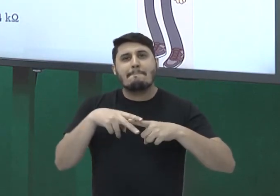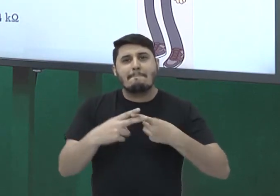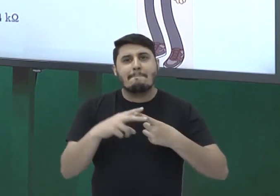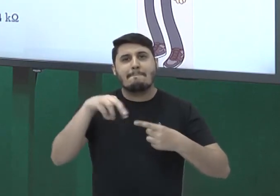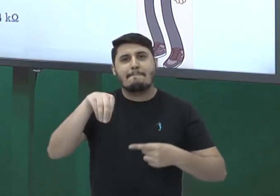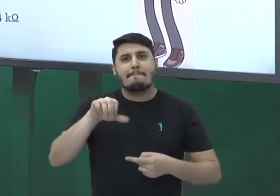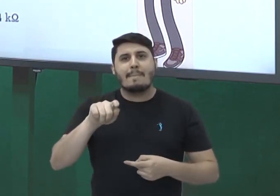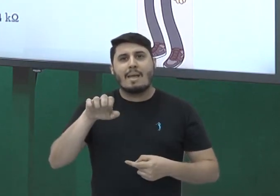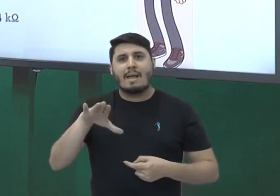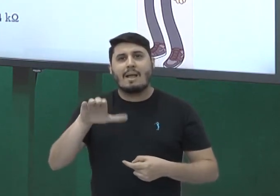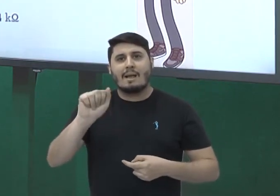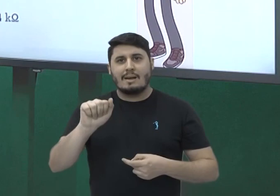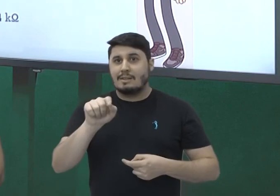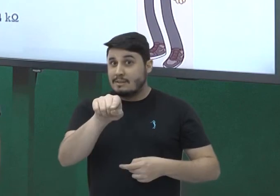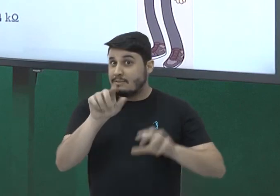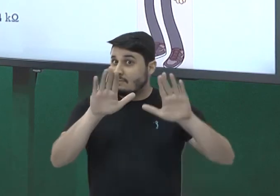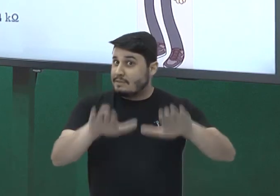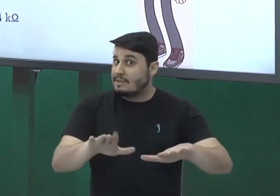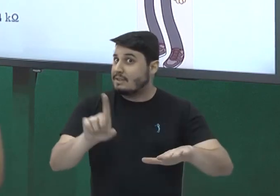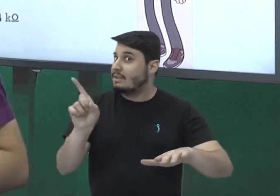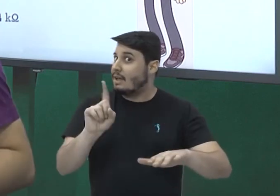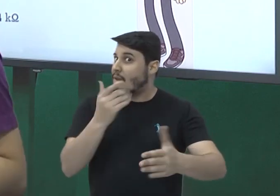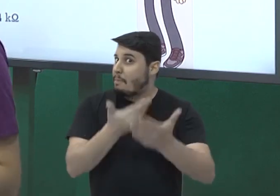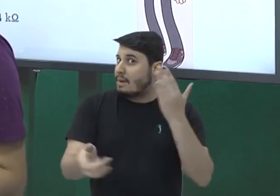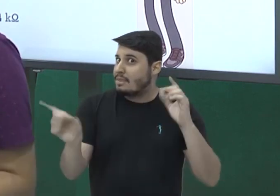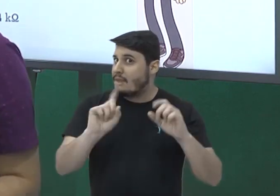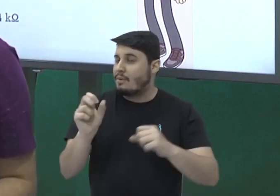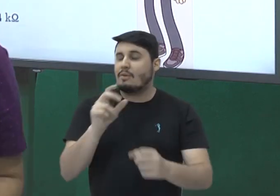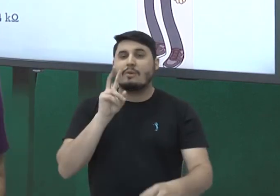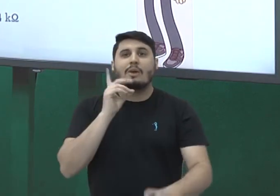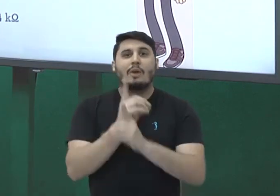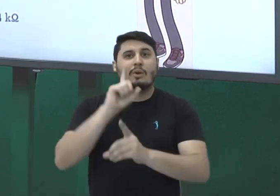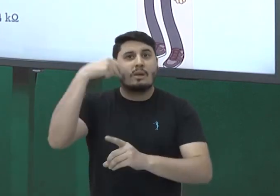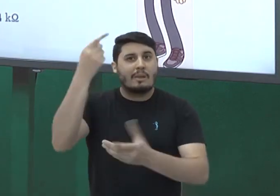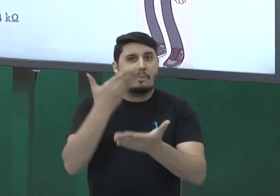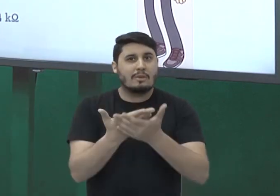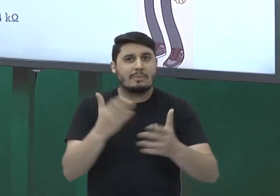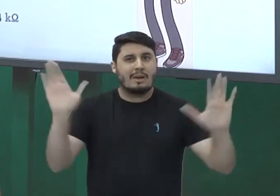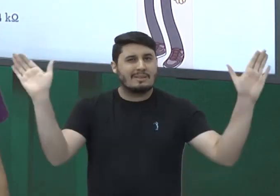não, vê se te vejo na próxima aula. Um grande abraço para vocês. Tchau, tchau, ferinha. Valeu!